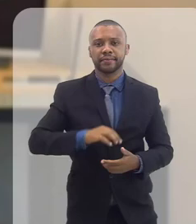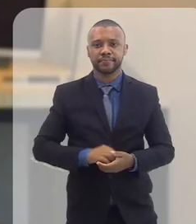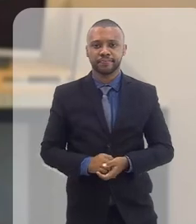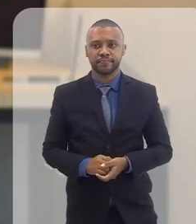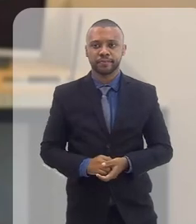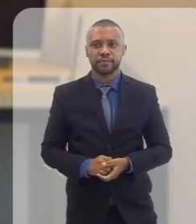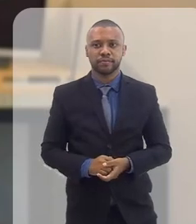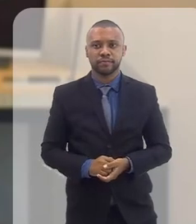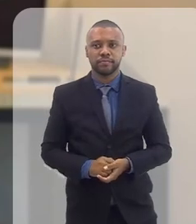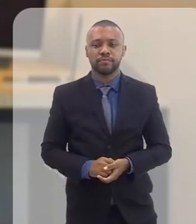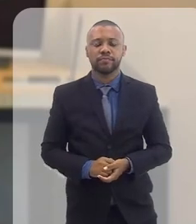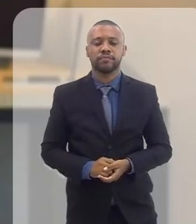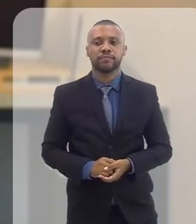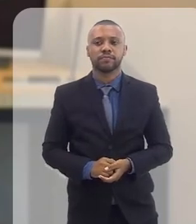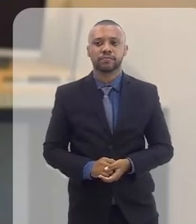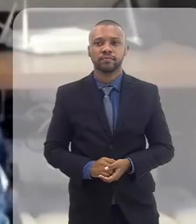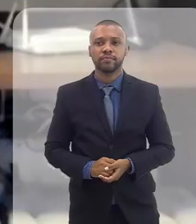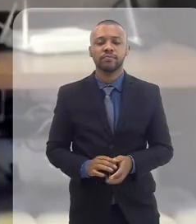sua área.